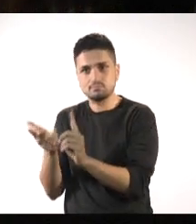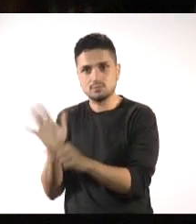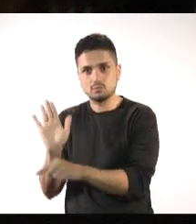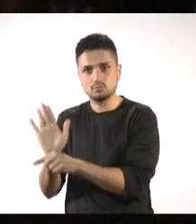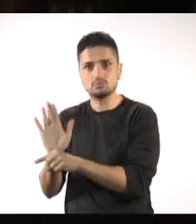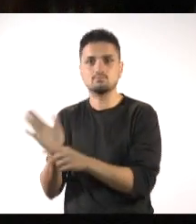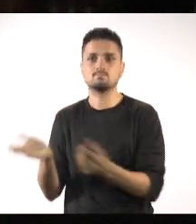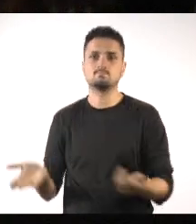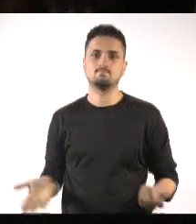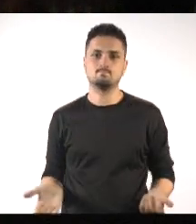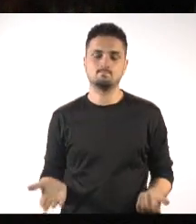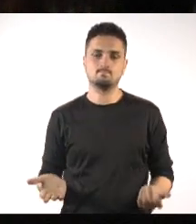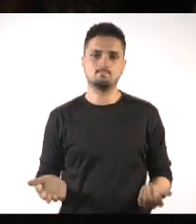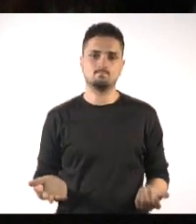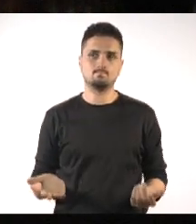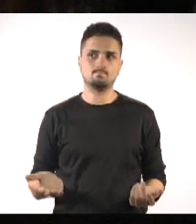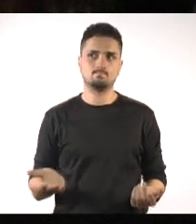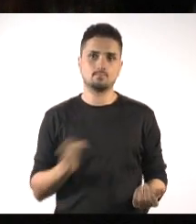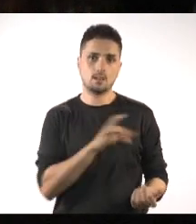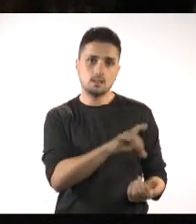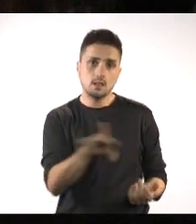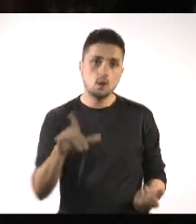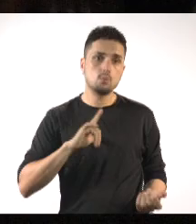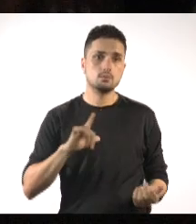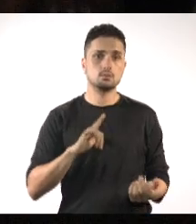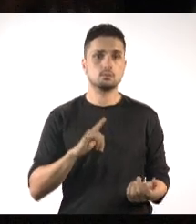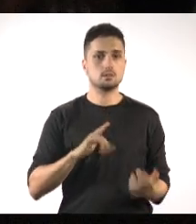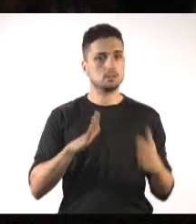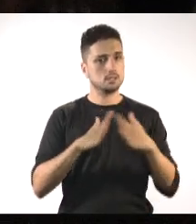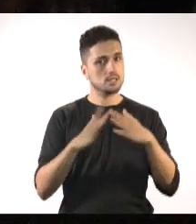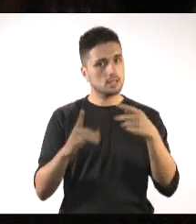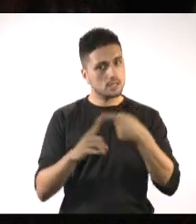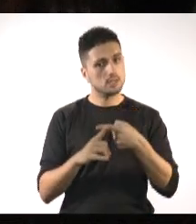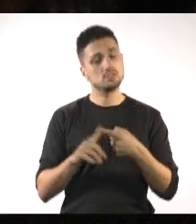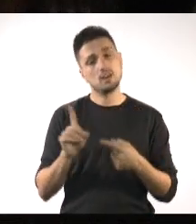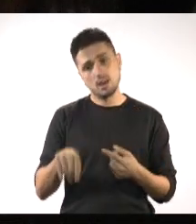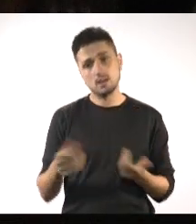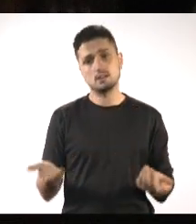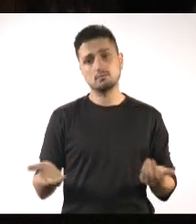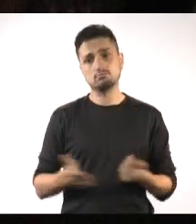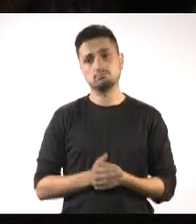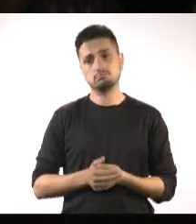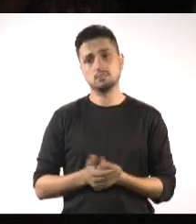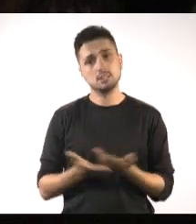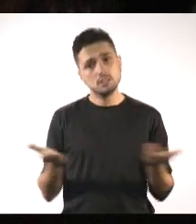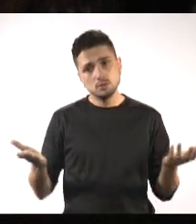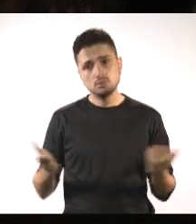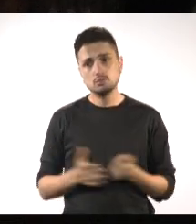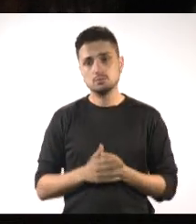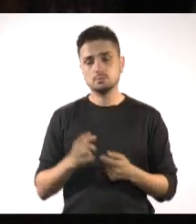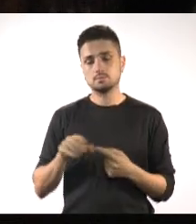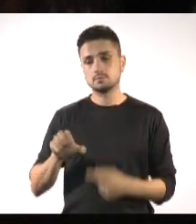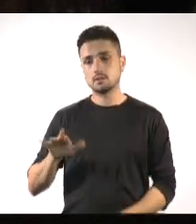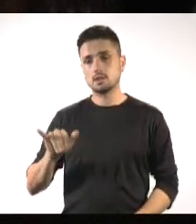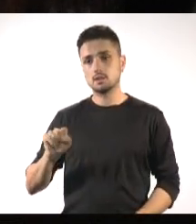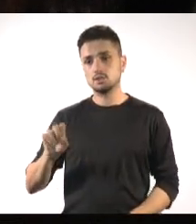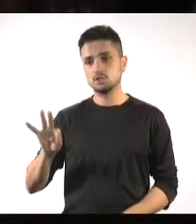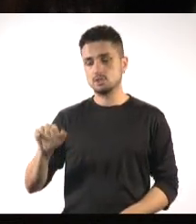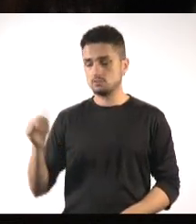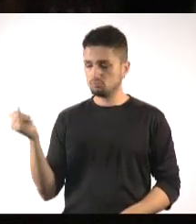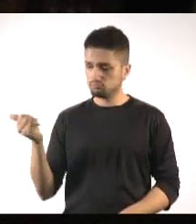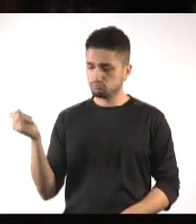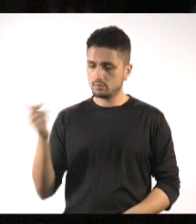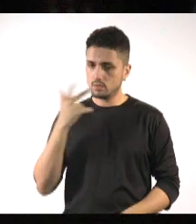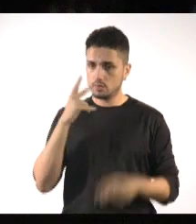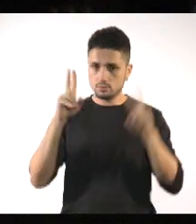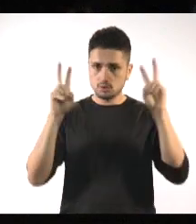certa maneira, cada uma das pastorais sociais é um pouco isso. Cristina falava da pastoral do